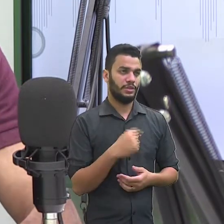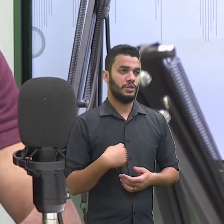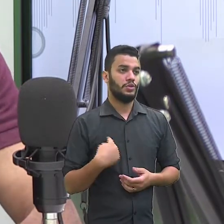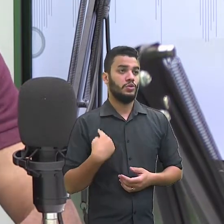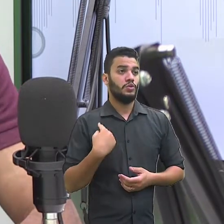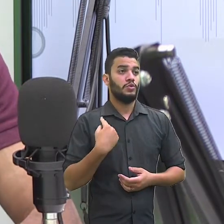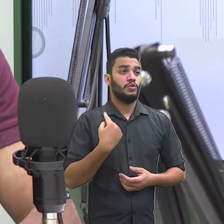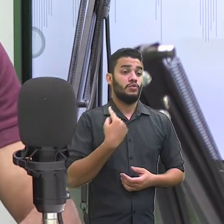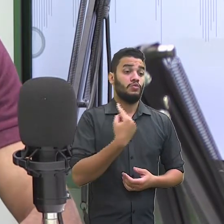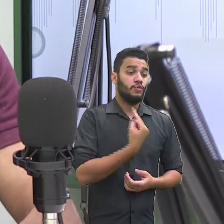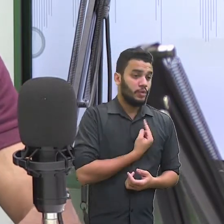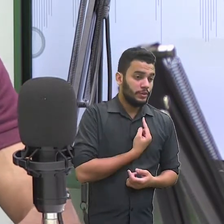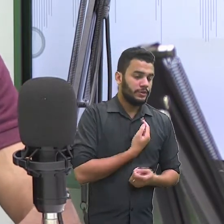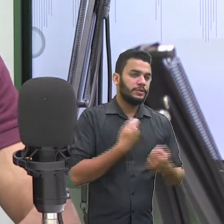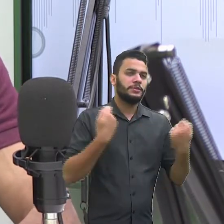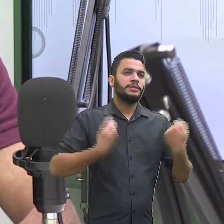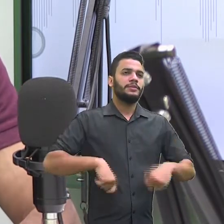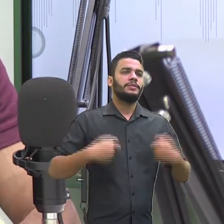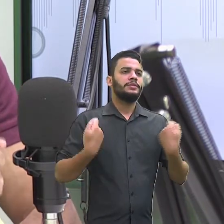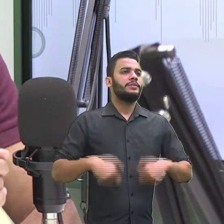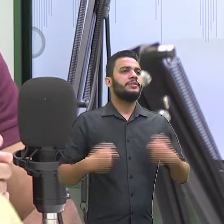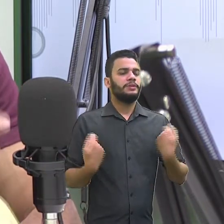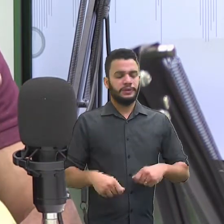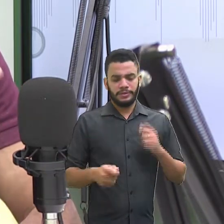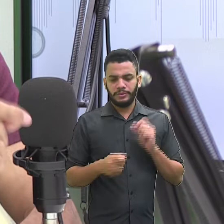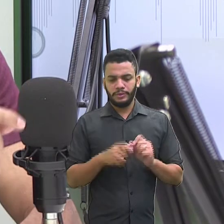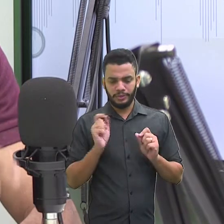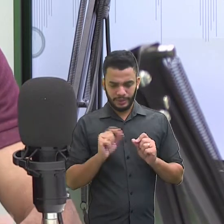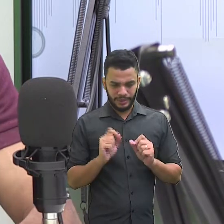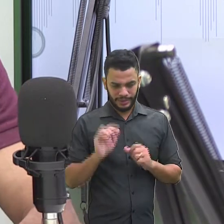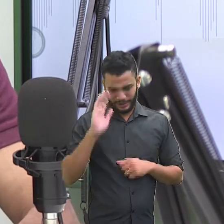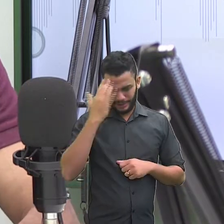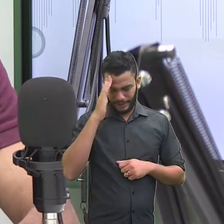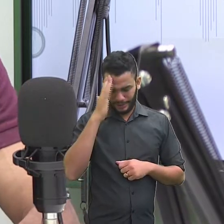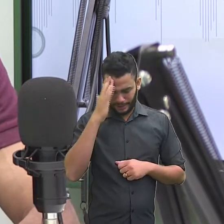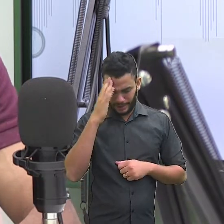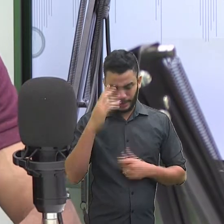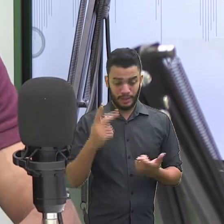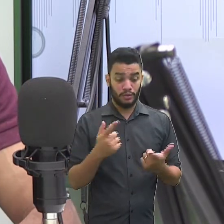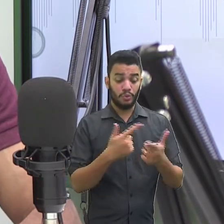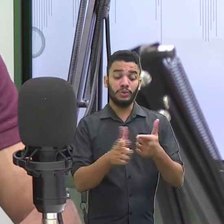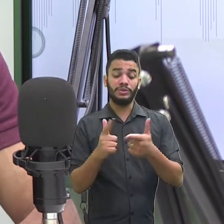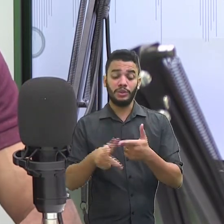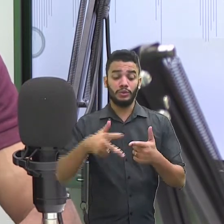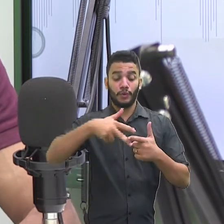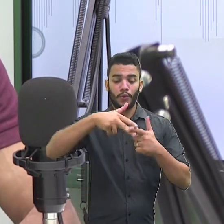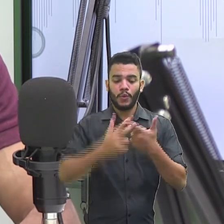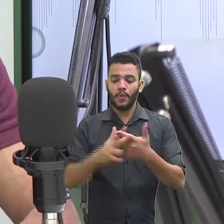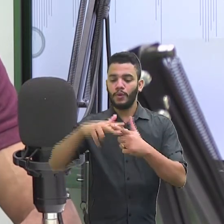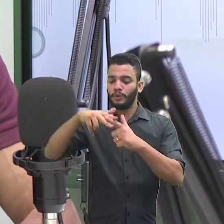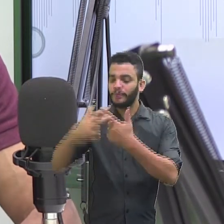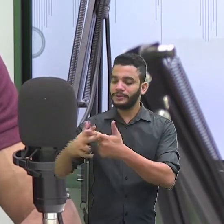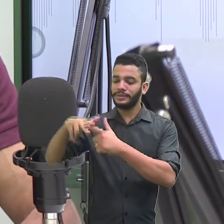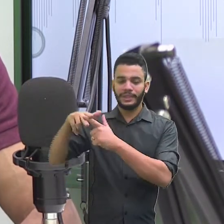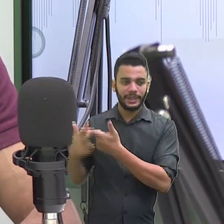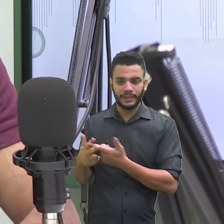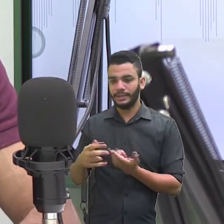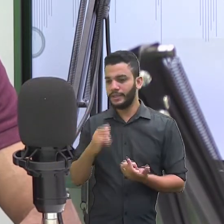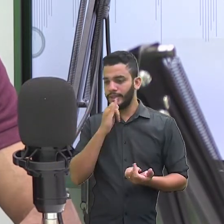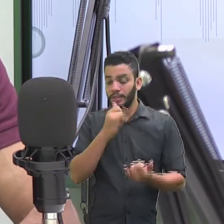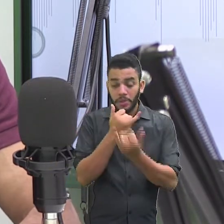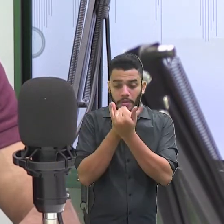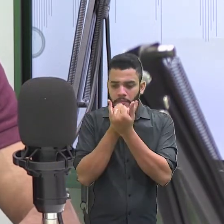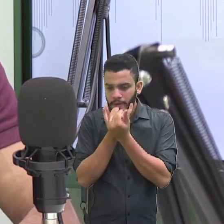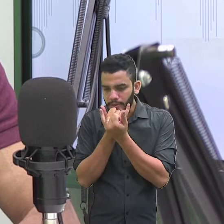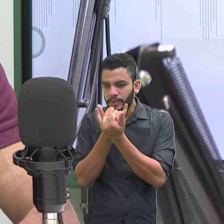família em aperfeiçoamento. Em aperfeiçoamento, desde que eu tenha humildade de admitir as minhas falhas e pedir perdão. Uma coisa